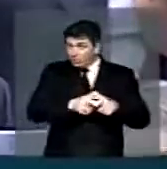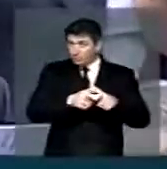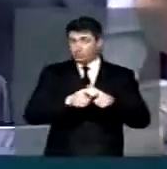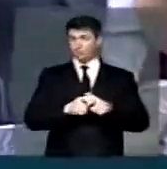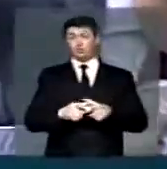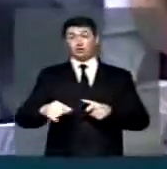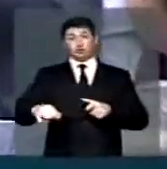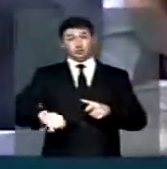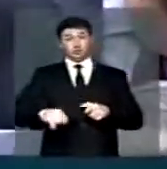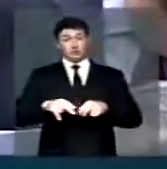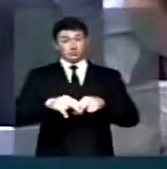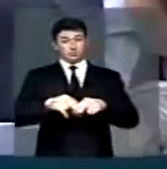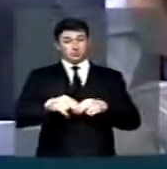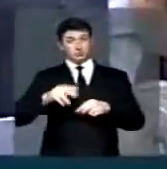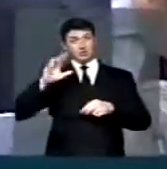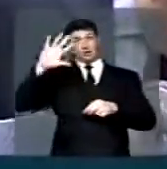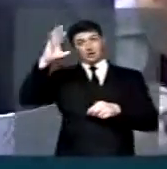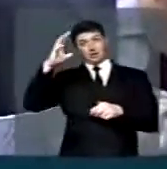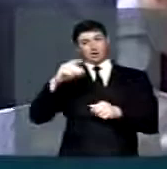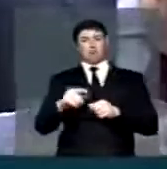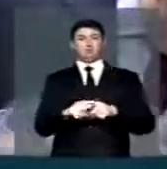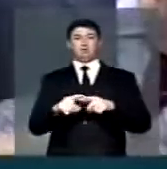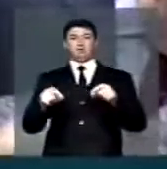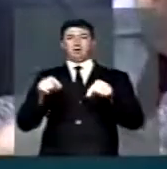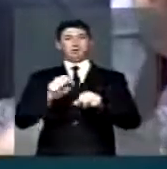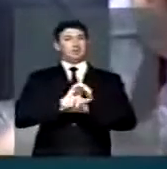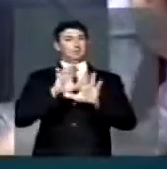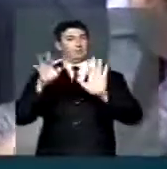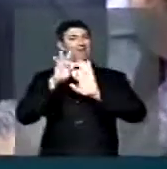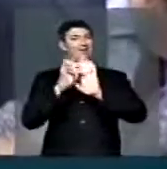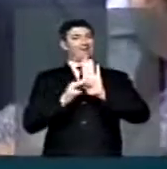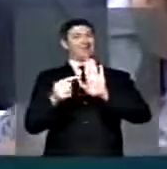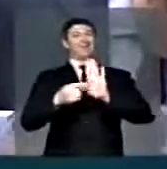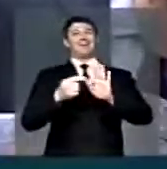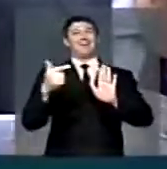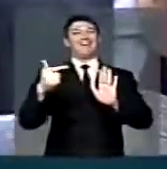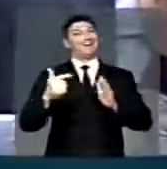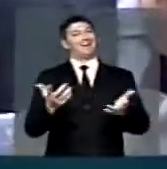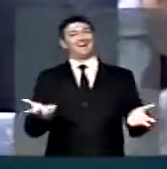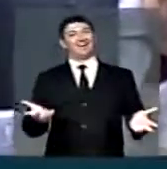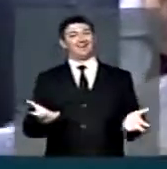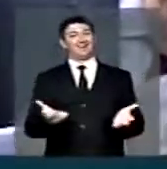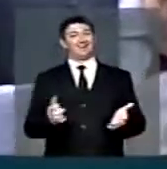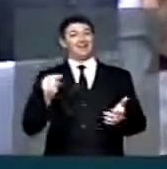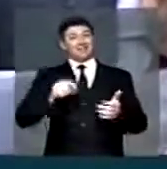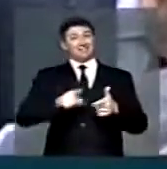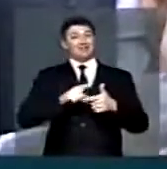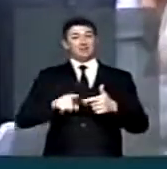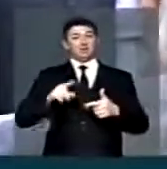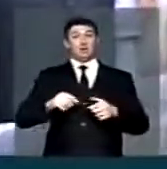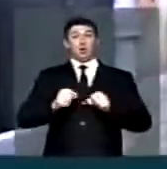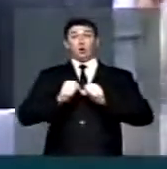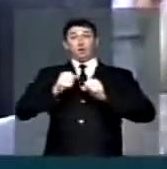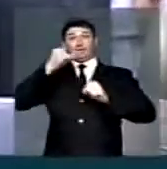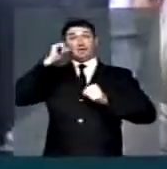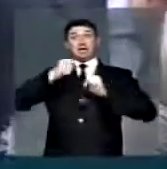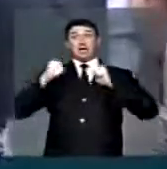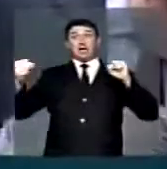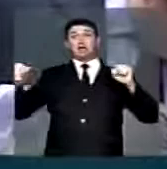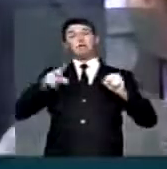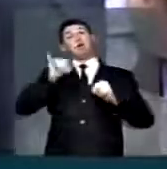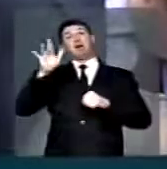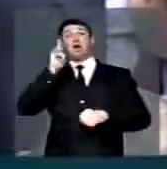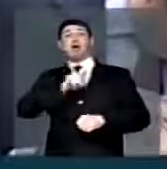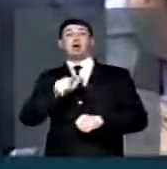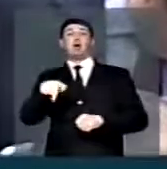pequenos, vítimas de desastres. Mas isso não fica claro no texto. Essa que é a questão. Os grandes é que serão os